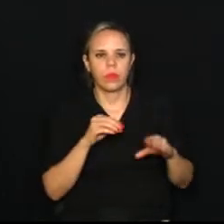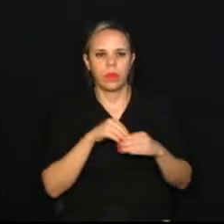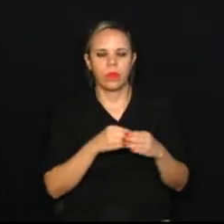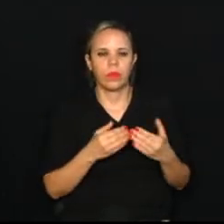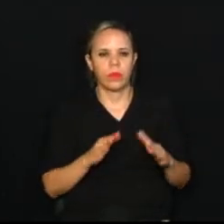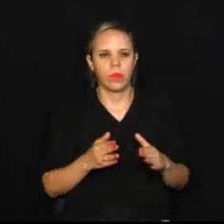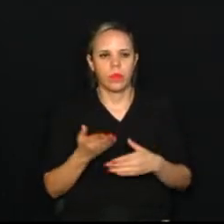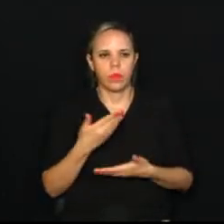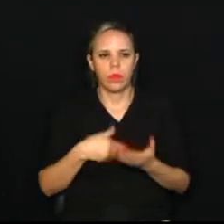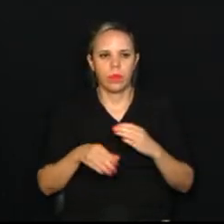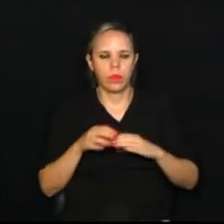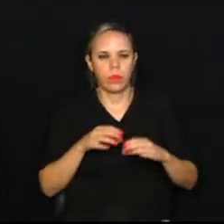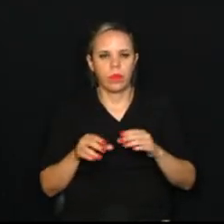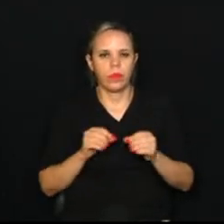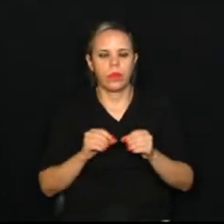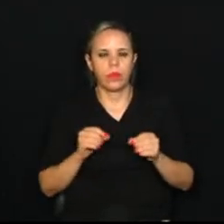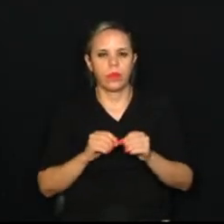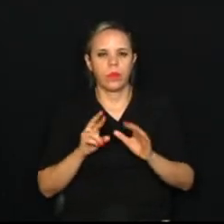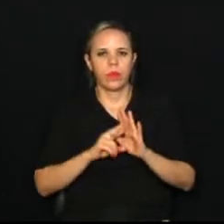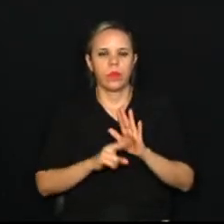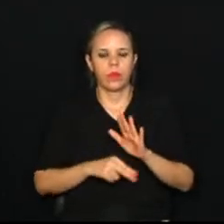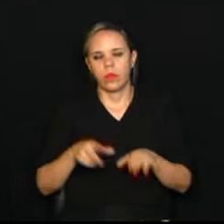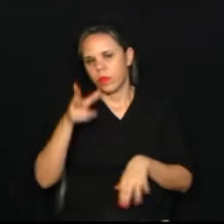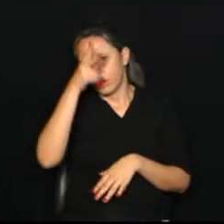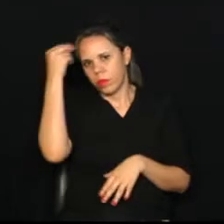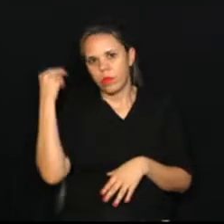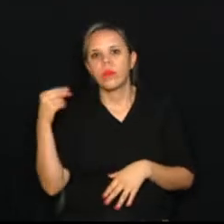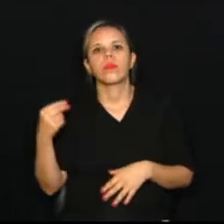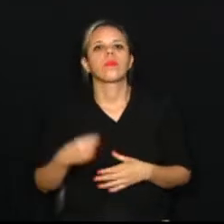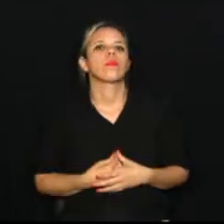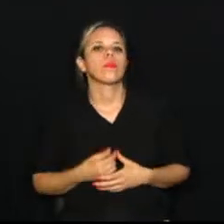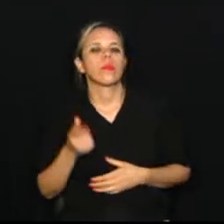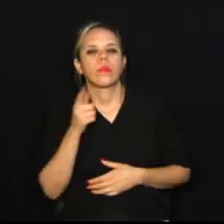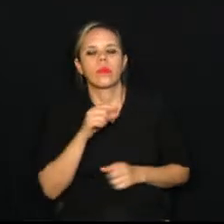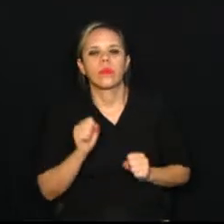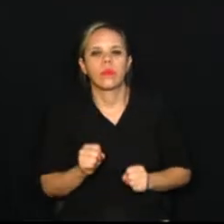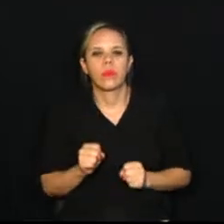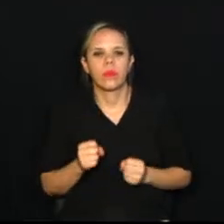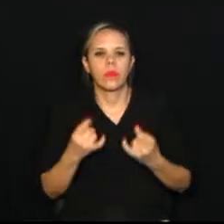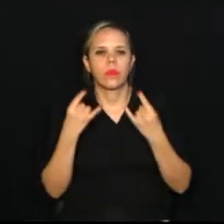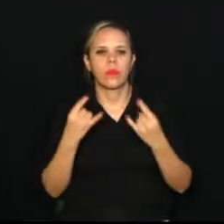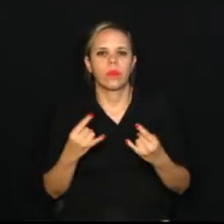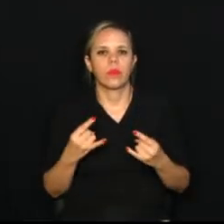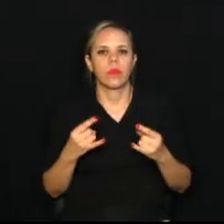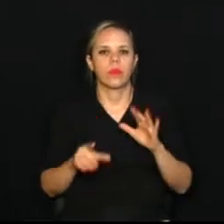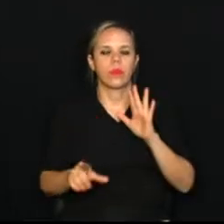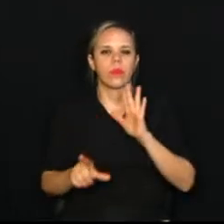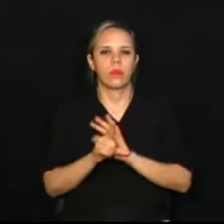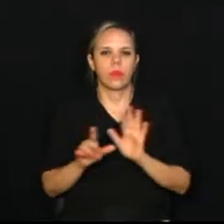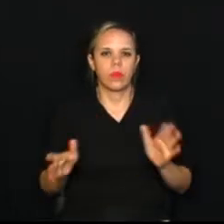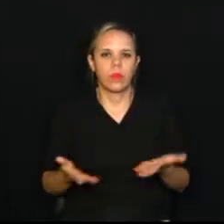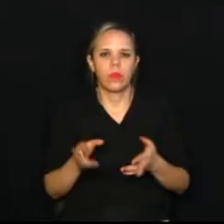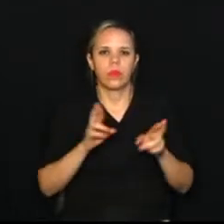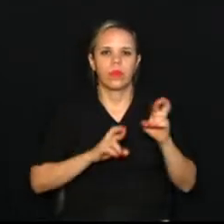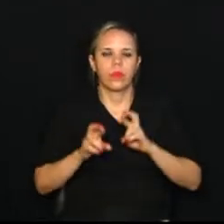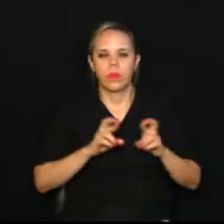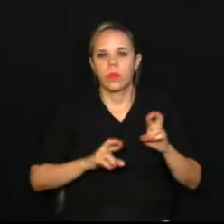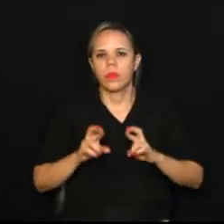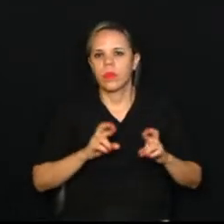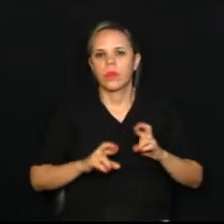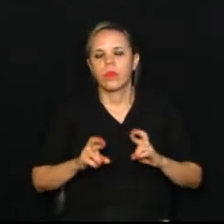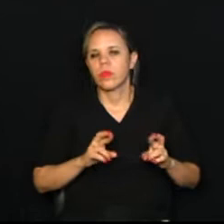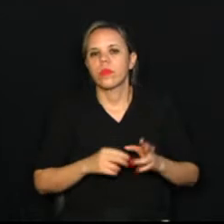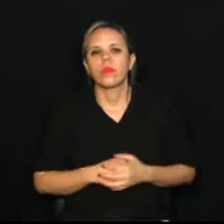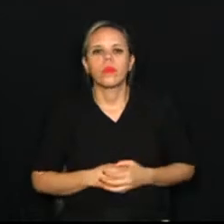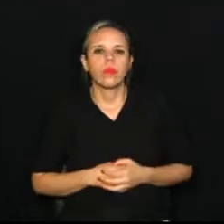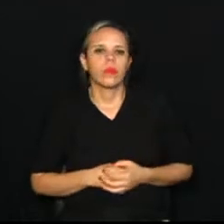vai articular isso com as diretrizes da Prefeitura, para que a gente possa atrair, através de lei de incentivos fiscais,